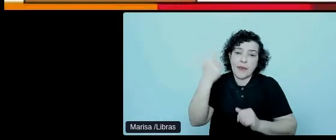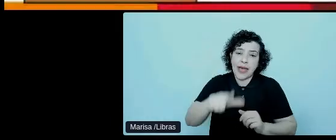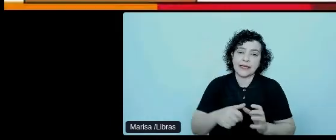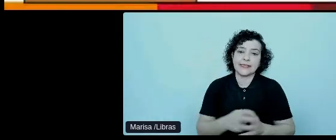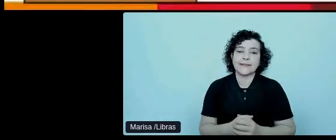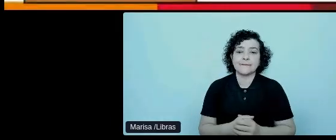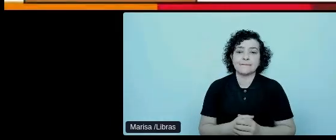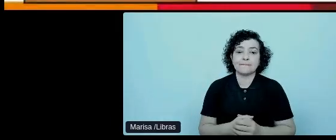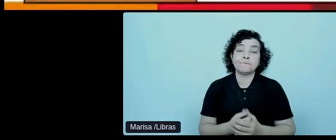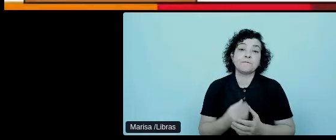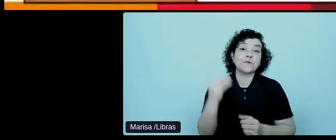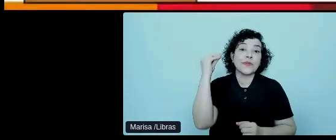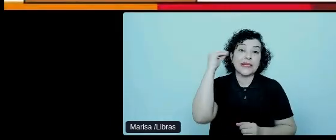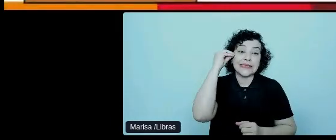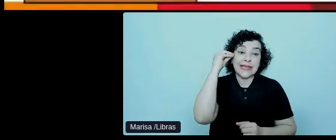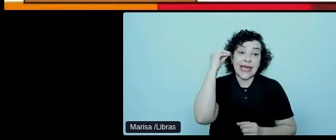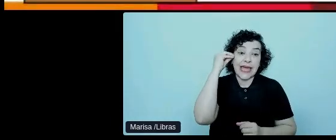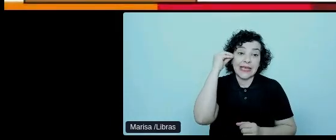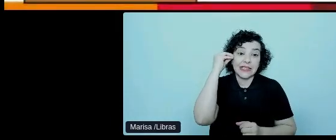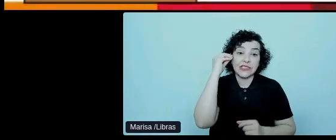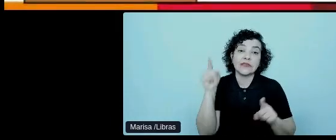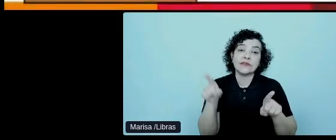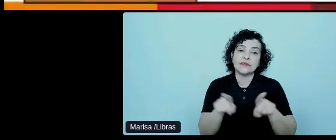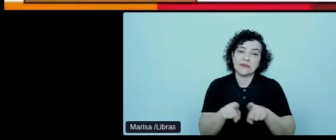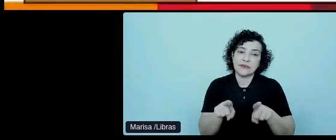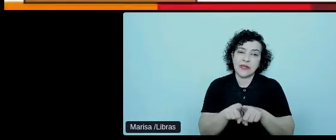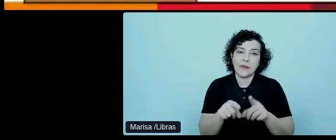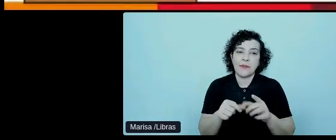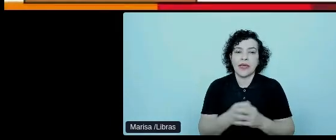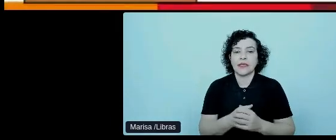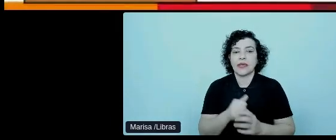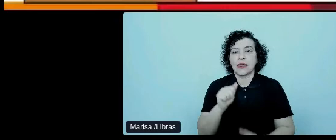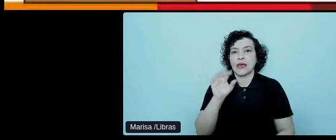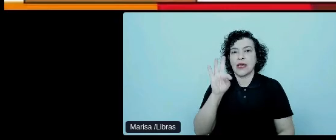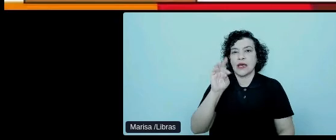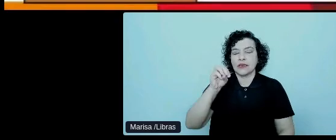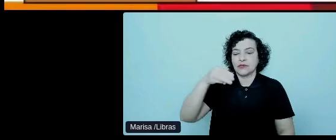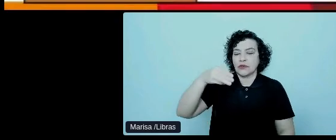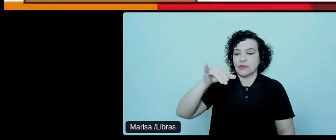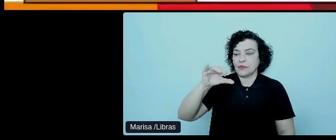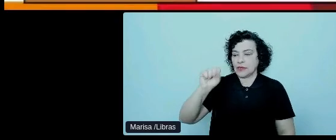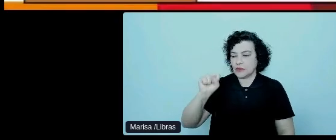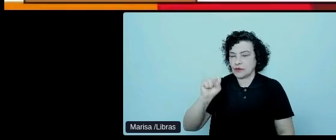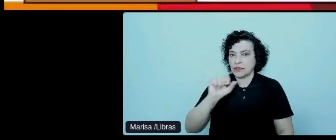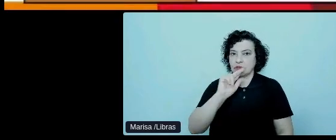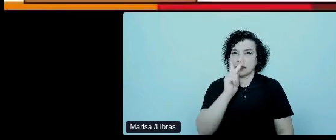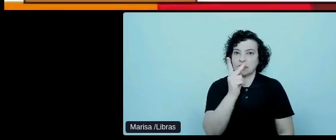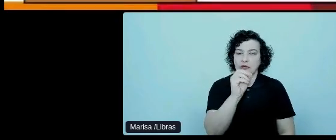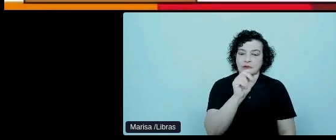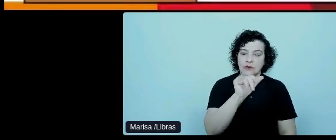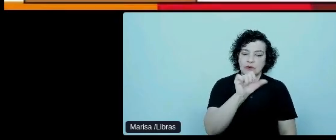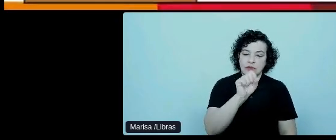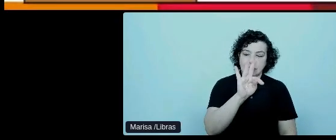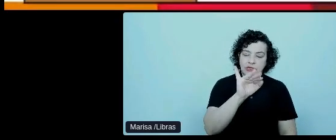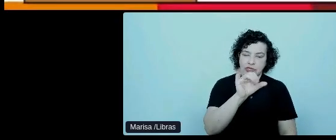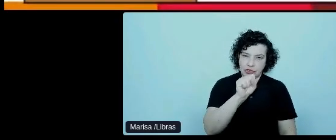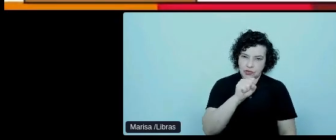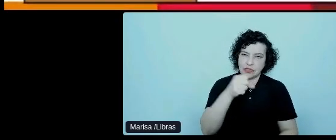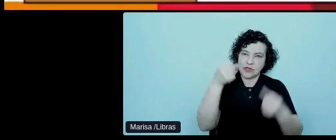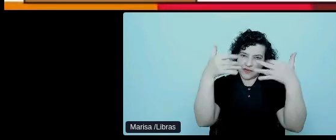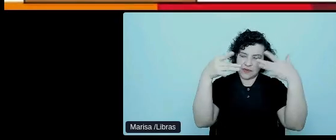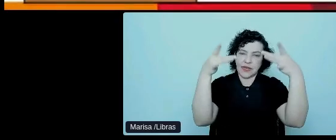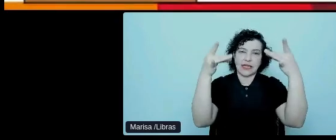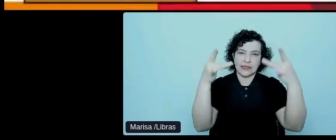fala dos testes, né? Que eu vou ter os testes atômicos e os testes holísticos. A gente vai falar daqui a pouquinho um pouco mais sobre ele, porque eu acho que vale muito a